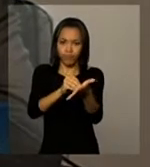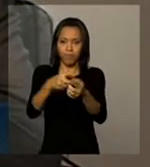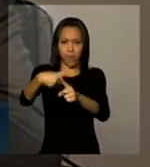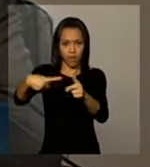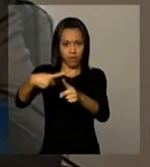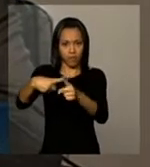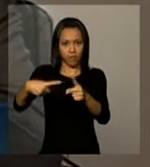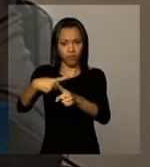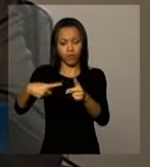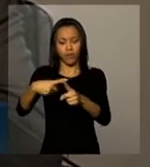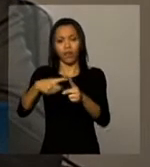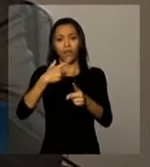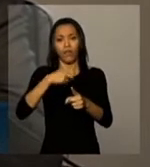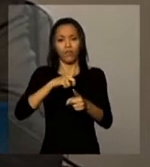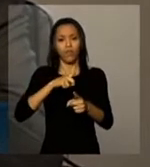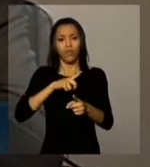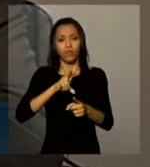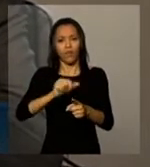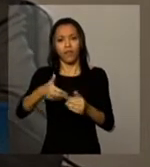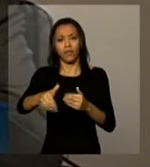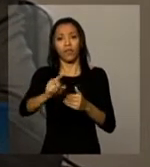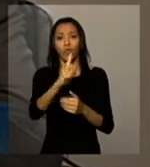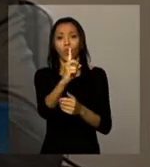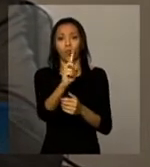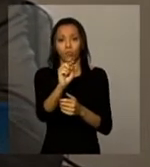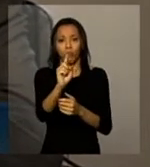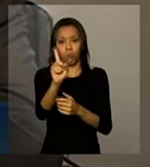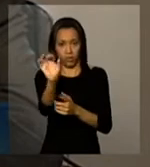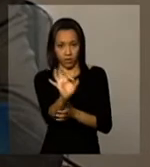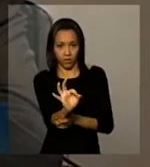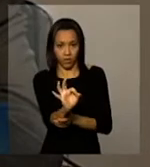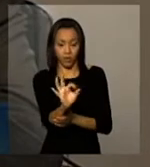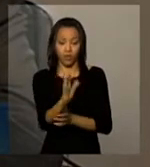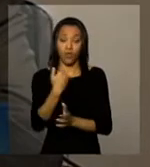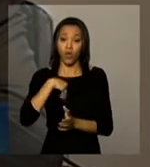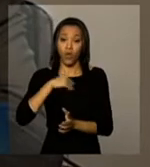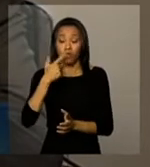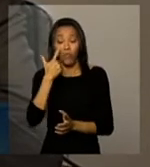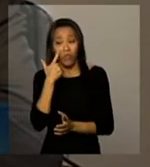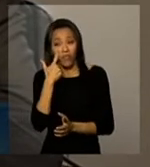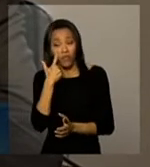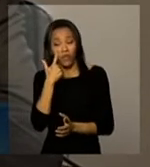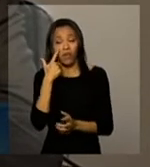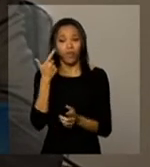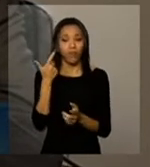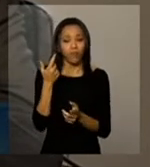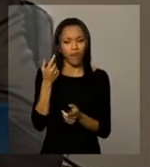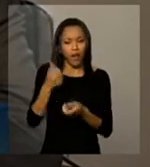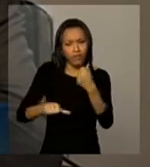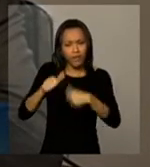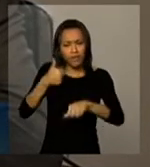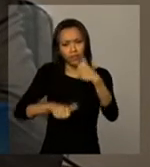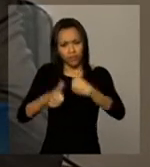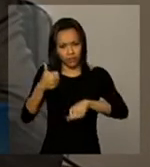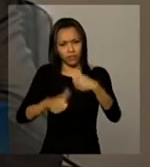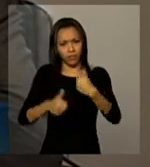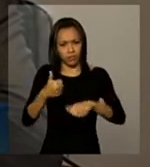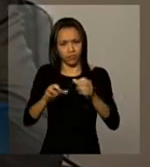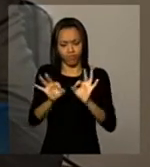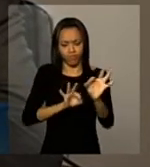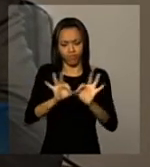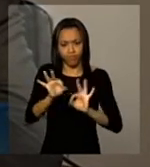estatais, nós teríamos esse 1%. Na verdade, nós estamos revendo esta projeção e fazendo